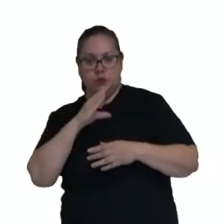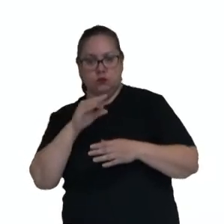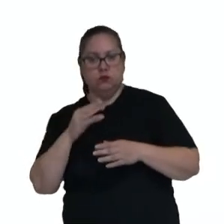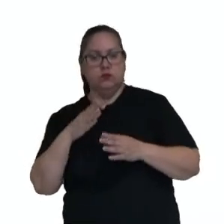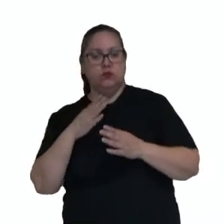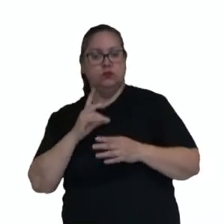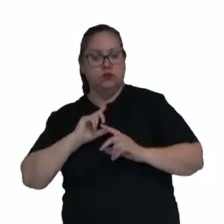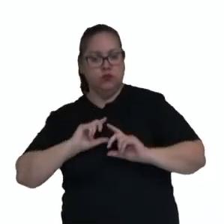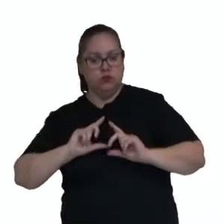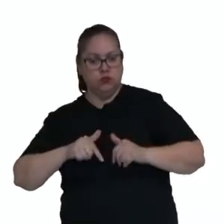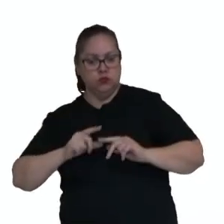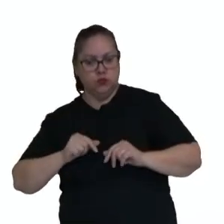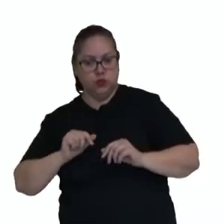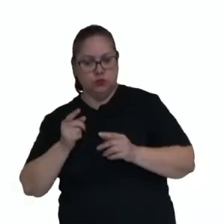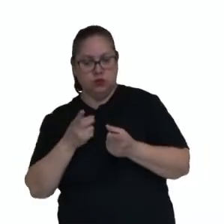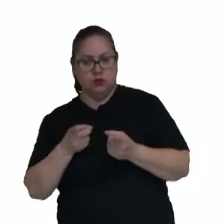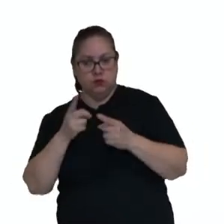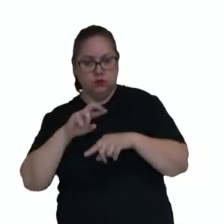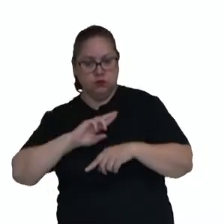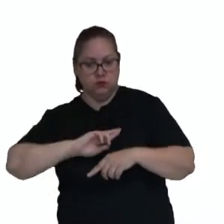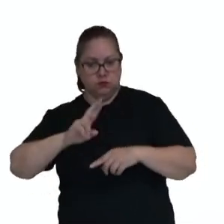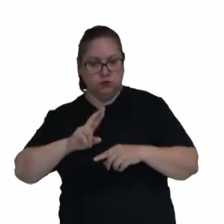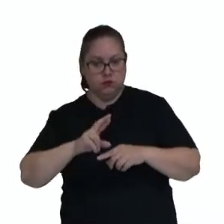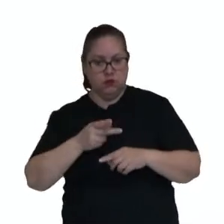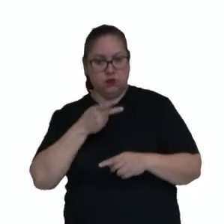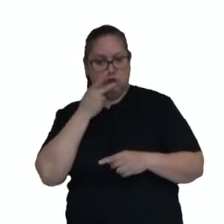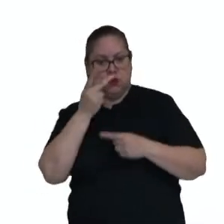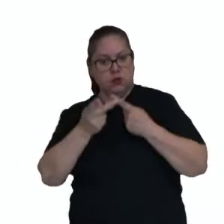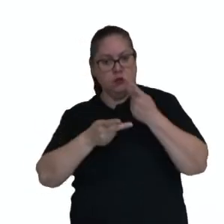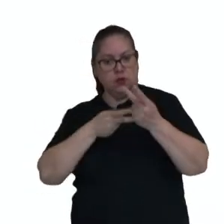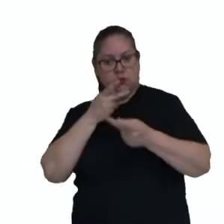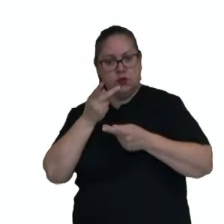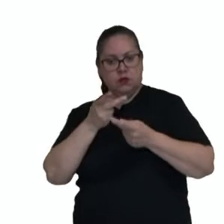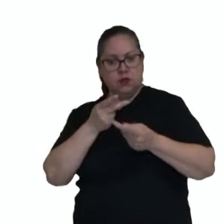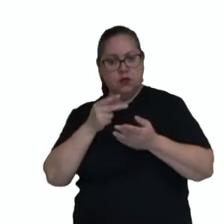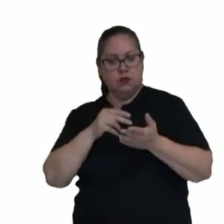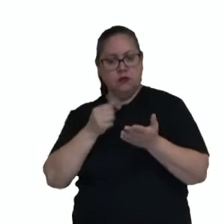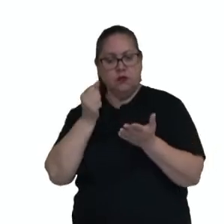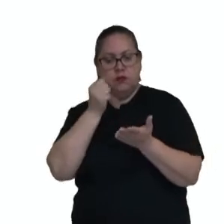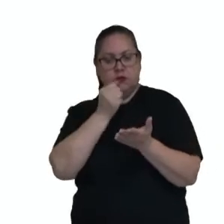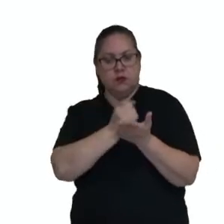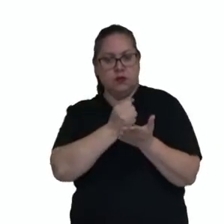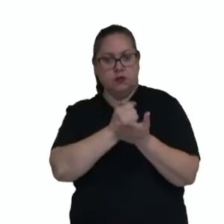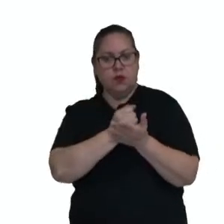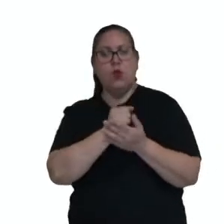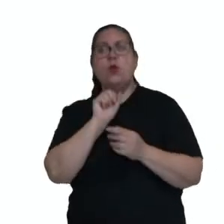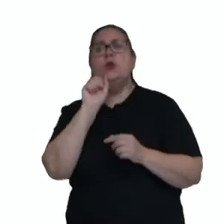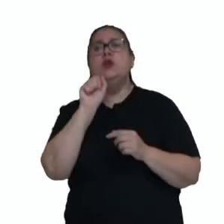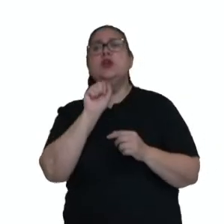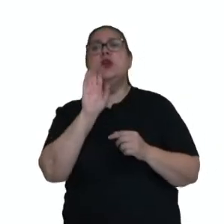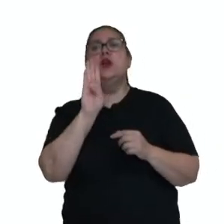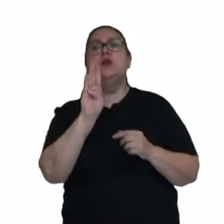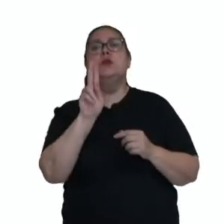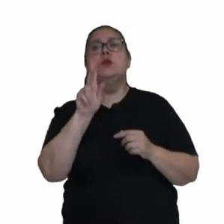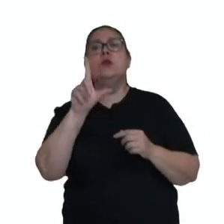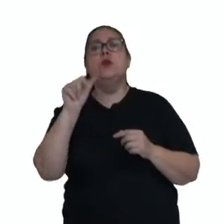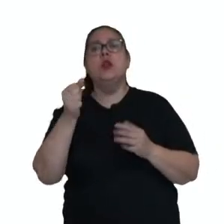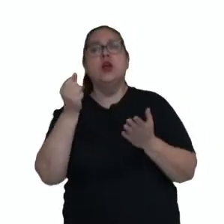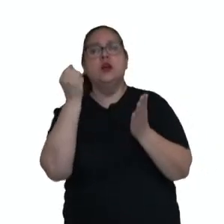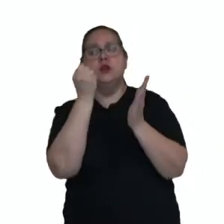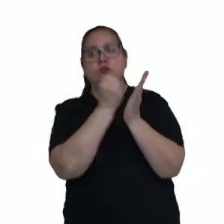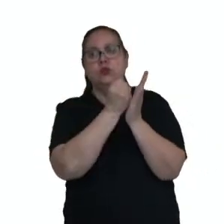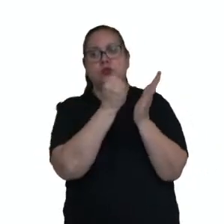foi um judeu convertido, persuadiu o Papa a emitir uma bula. E o que é bula? Um